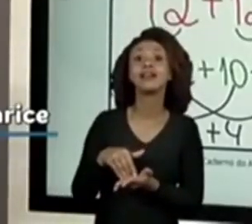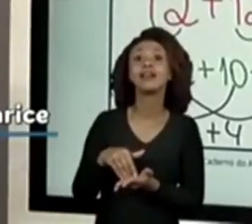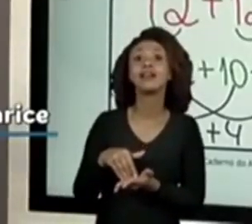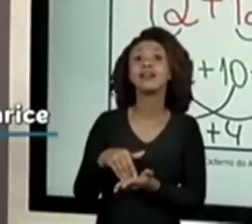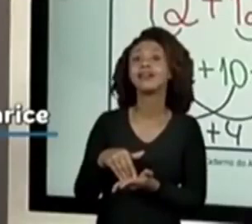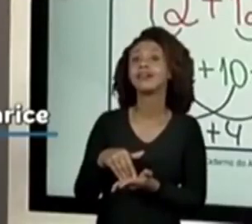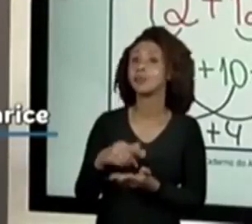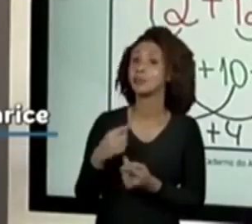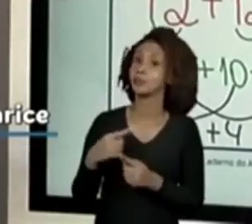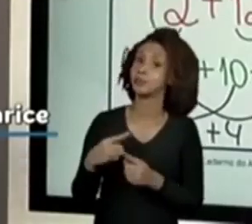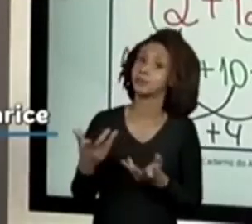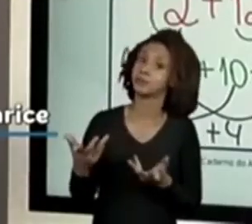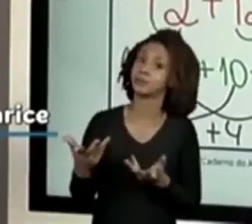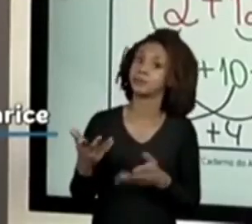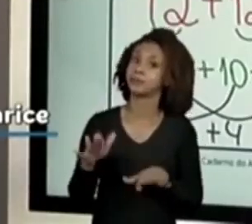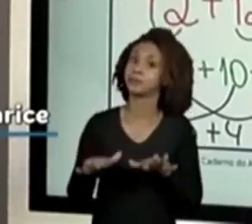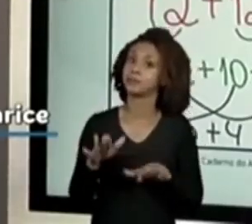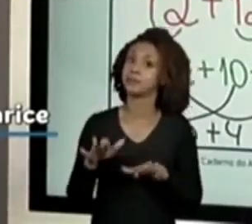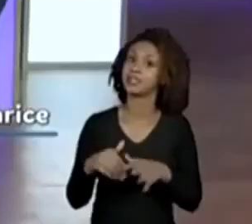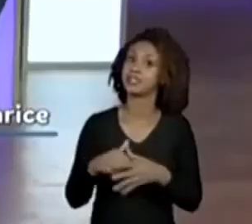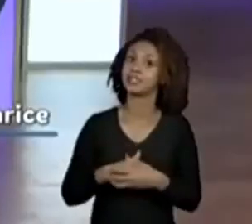Porque, vamos lá.